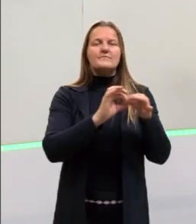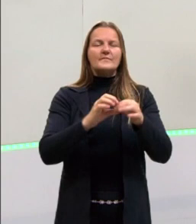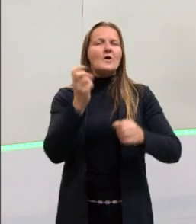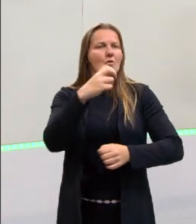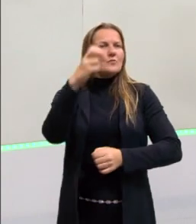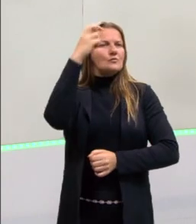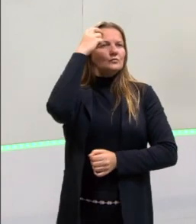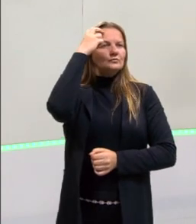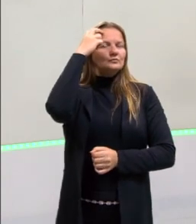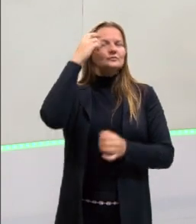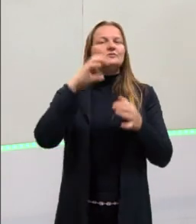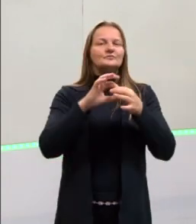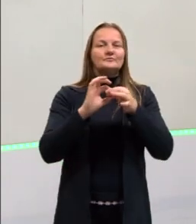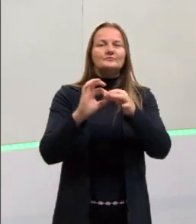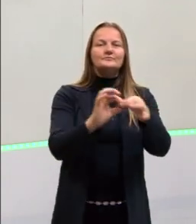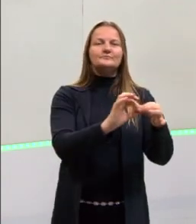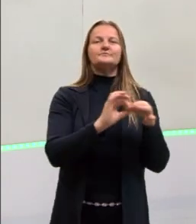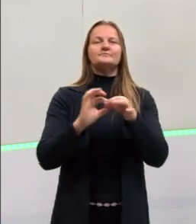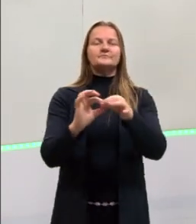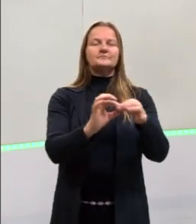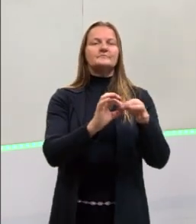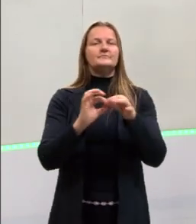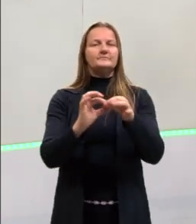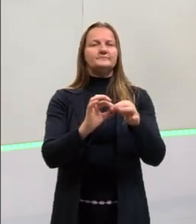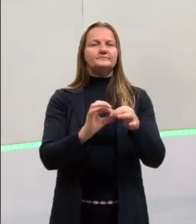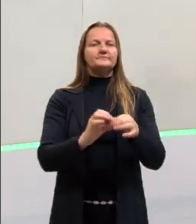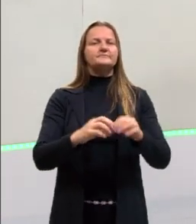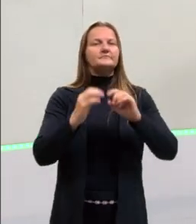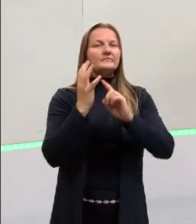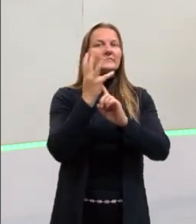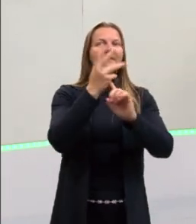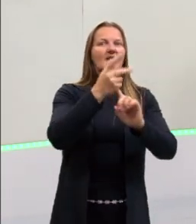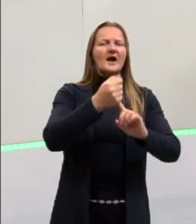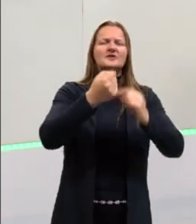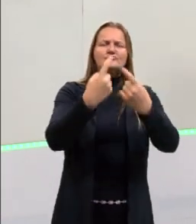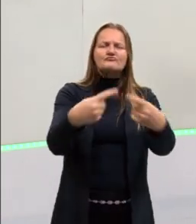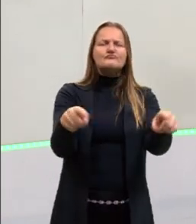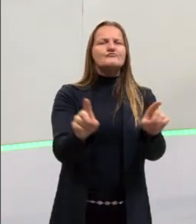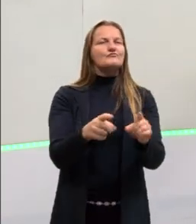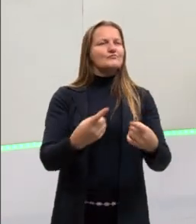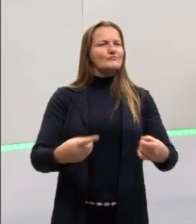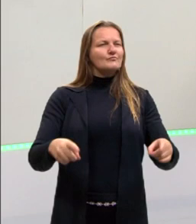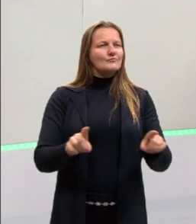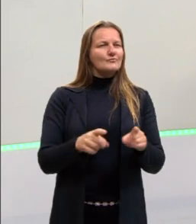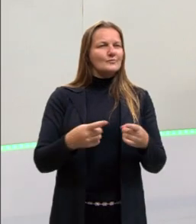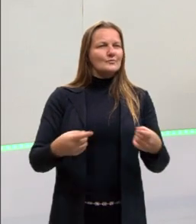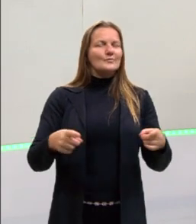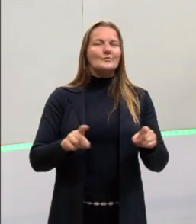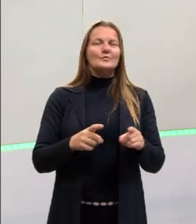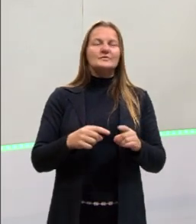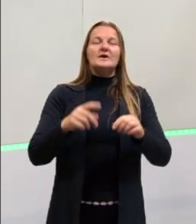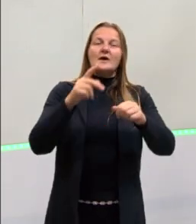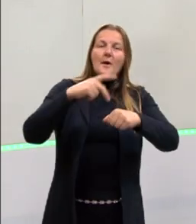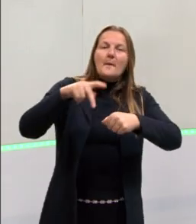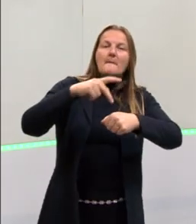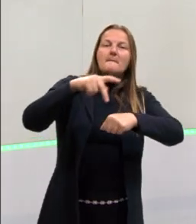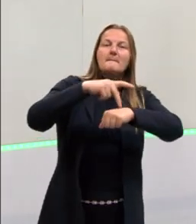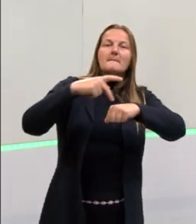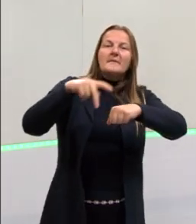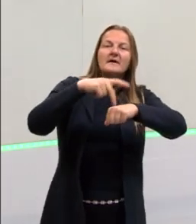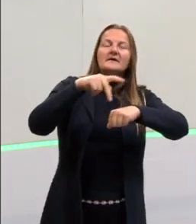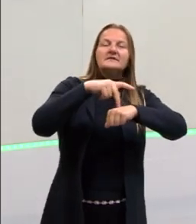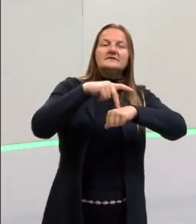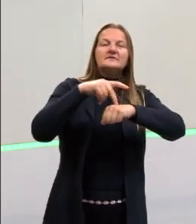cultura unificar a arte a música dos países